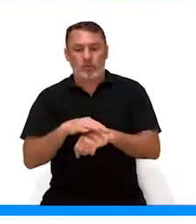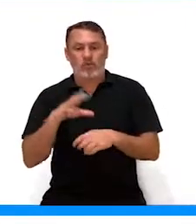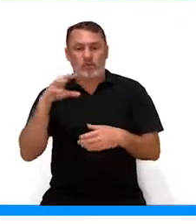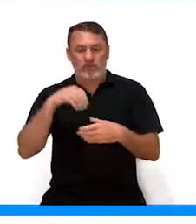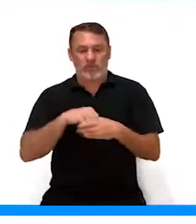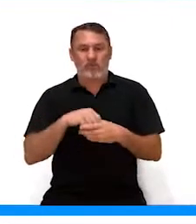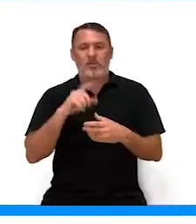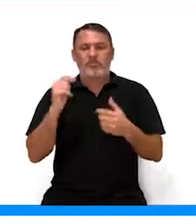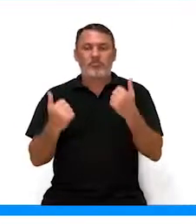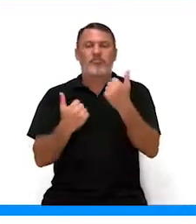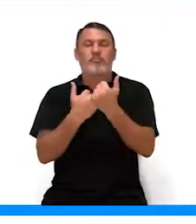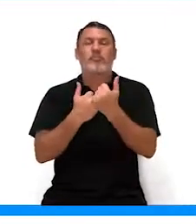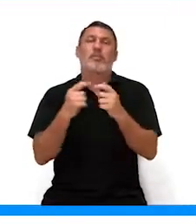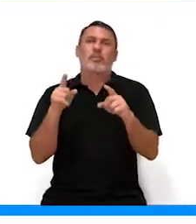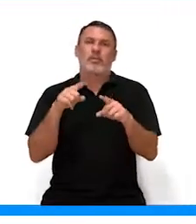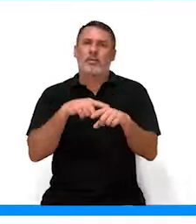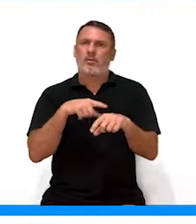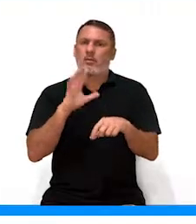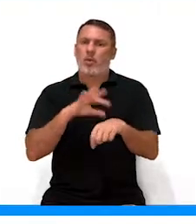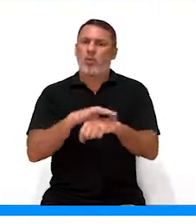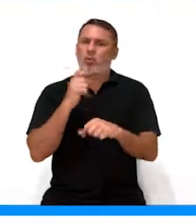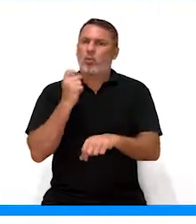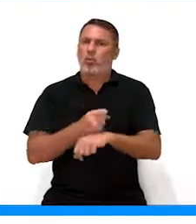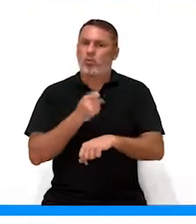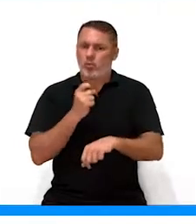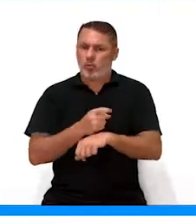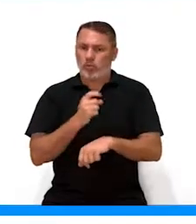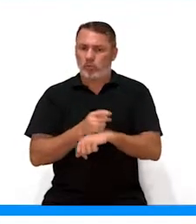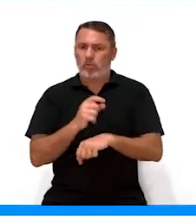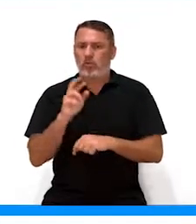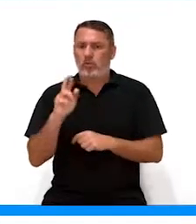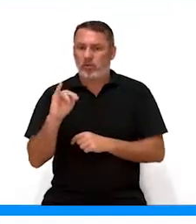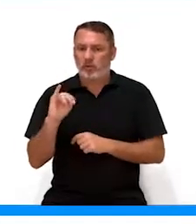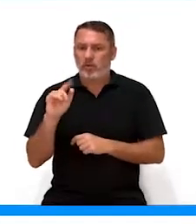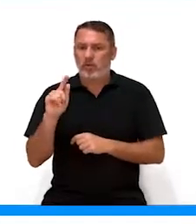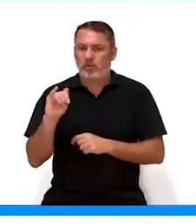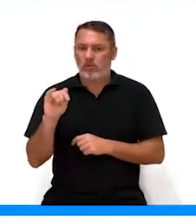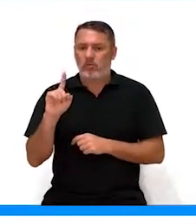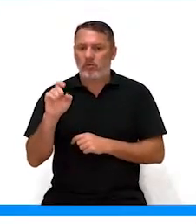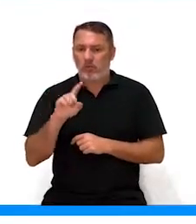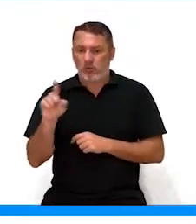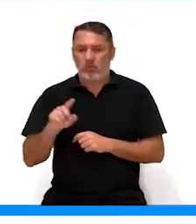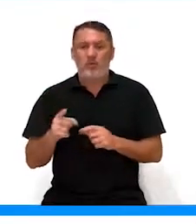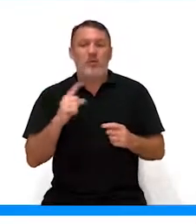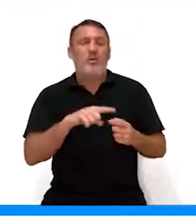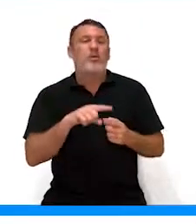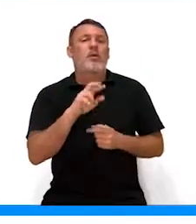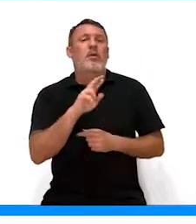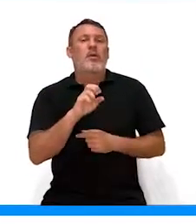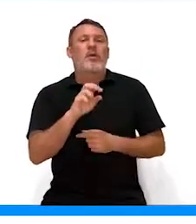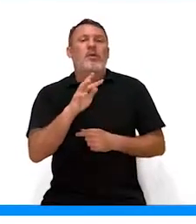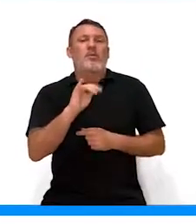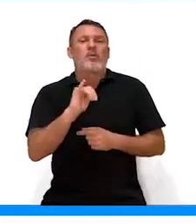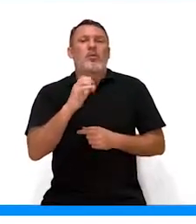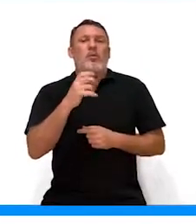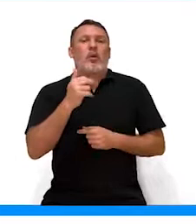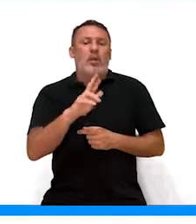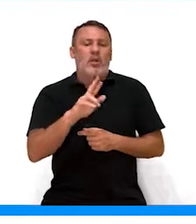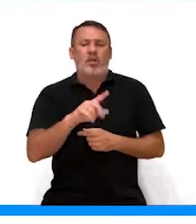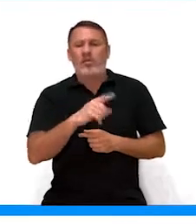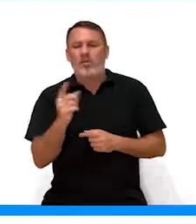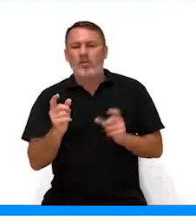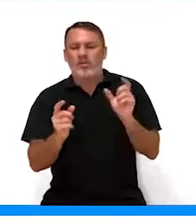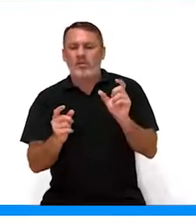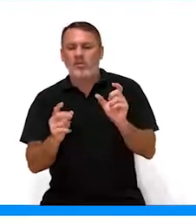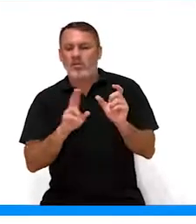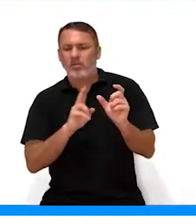flexível. O osso, né, que é o tecido ósseo, ele dá sustentação, porém é uma sustentação com rigidez. E o